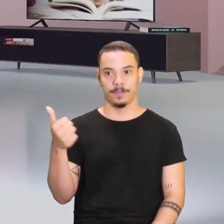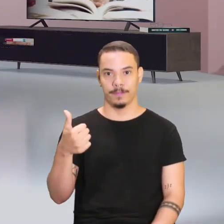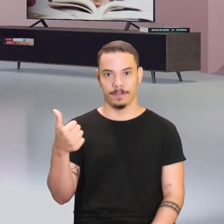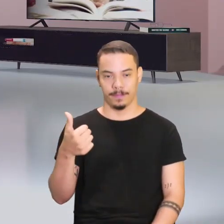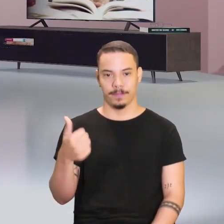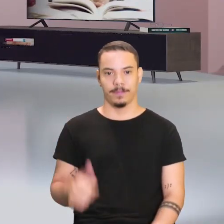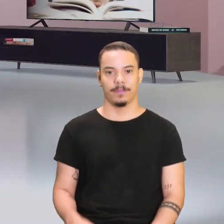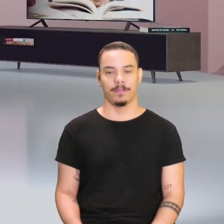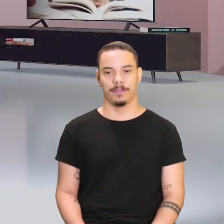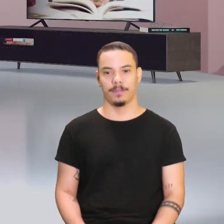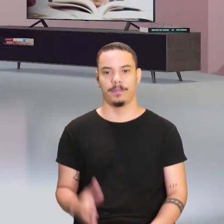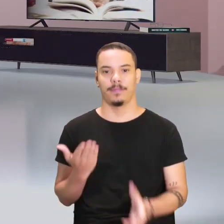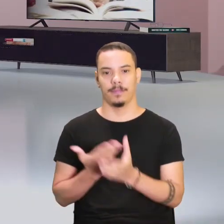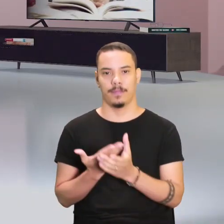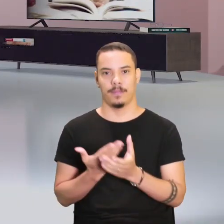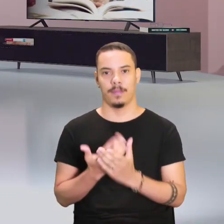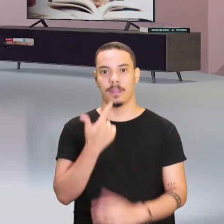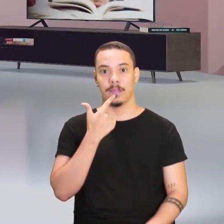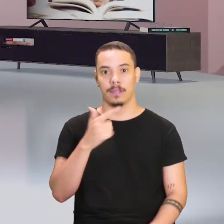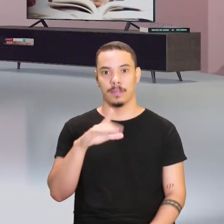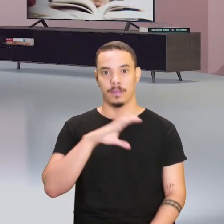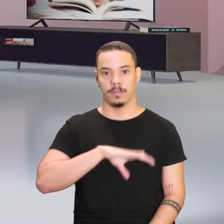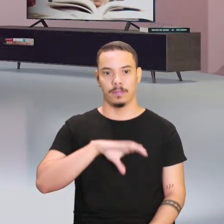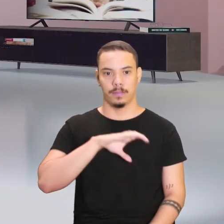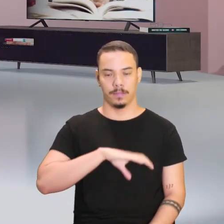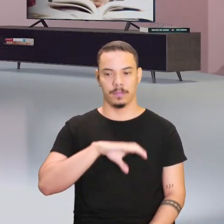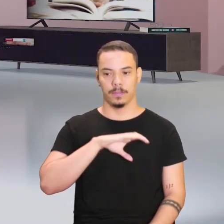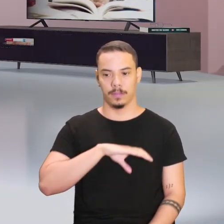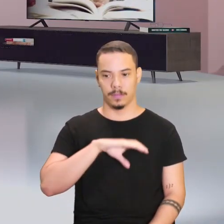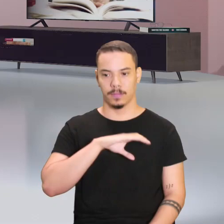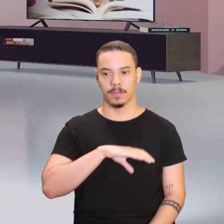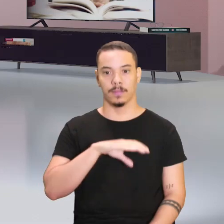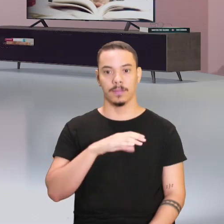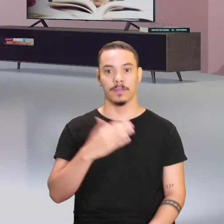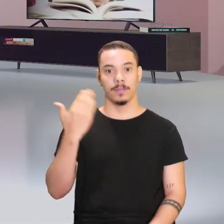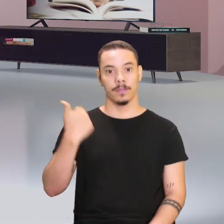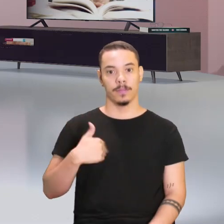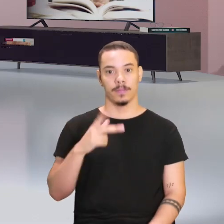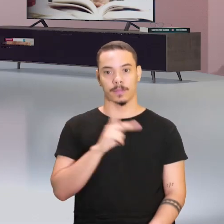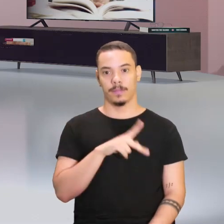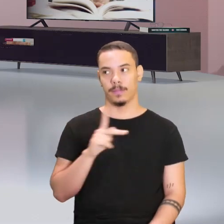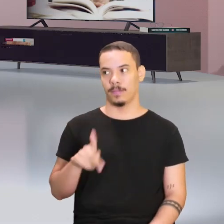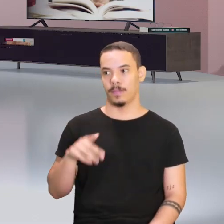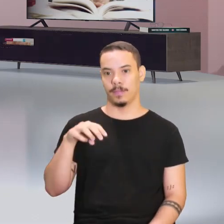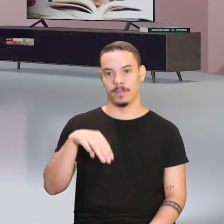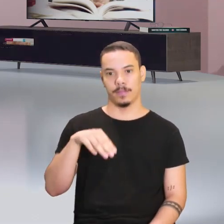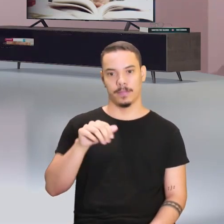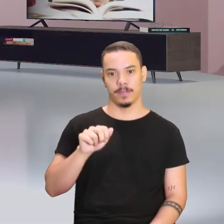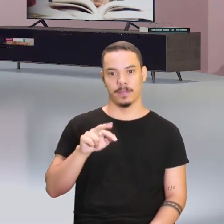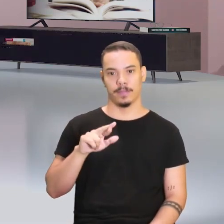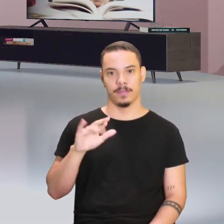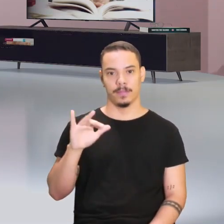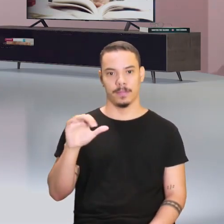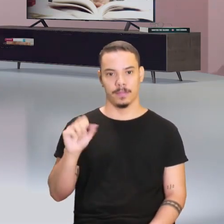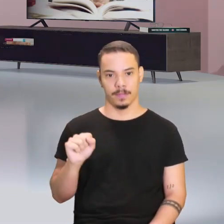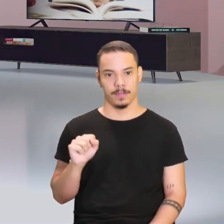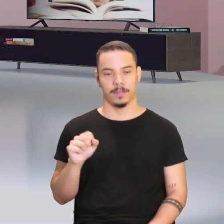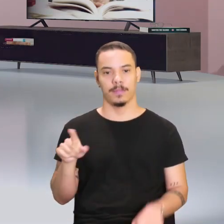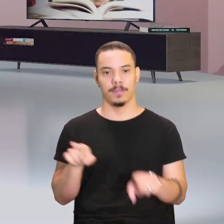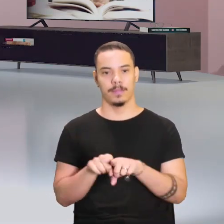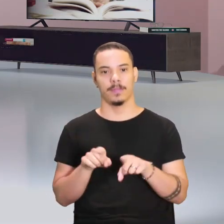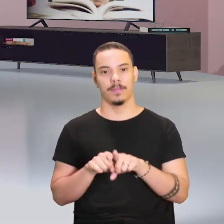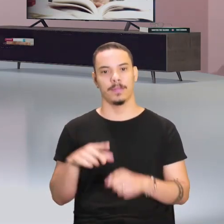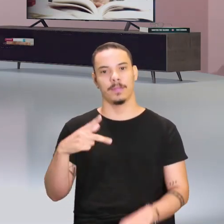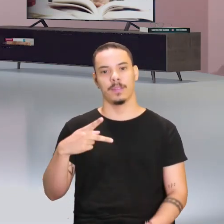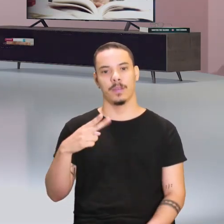48.1. A nossa aula de língua portuguesa. Eu, professora Márcia Ramos Martins e